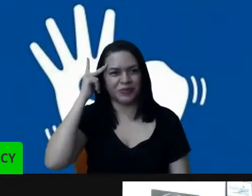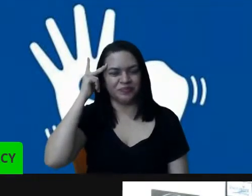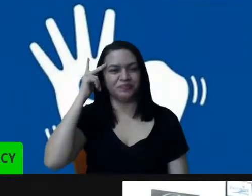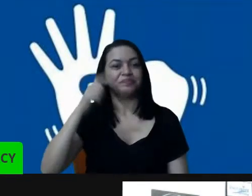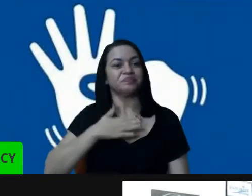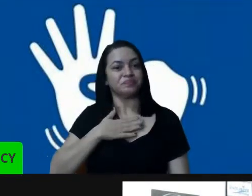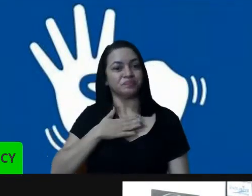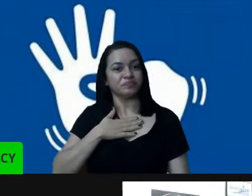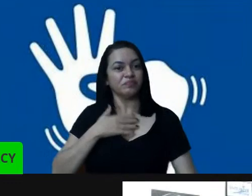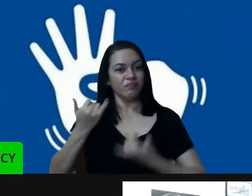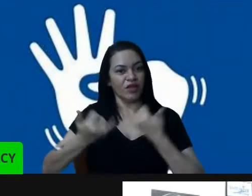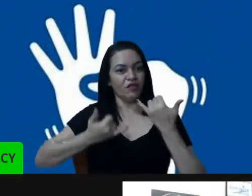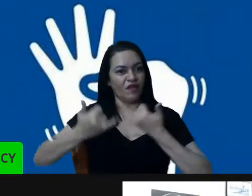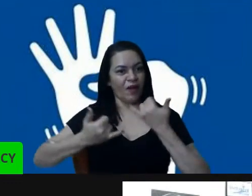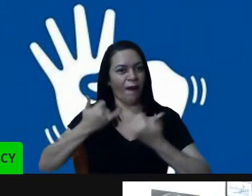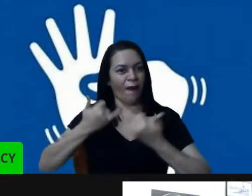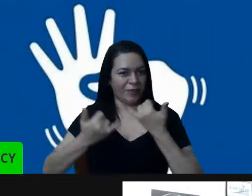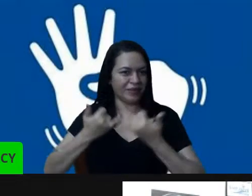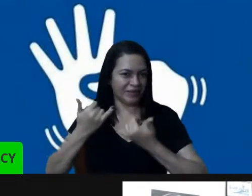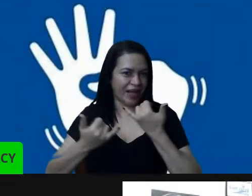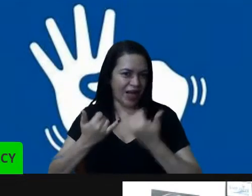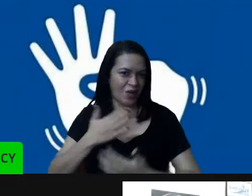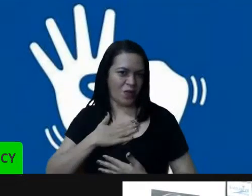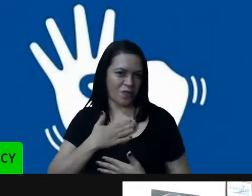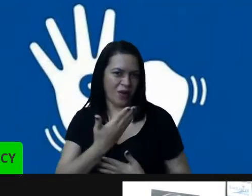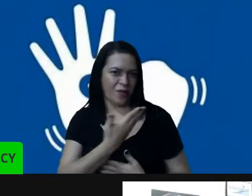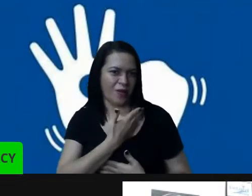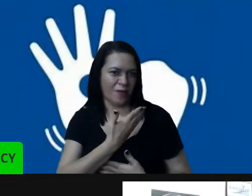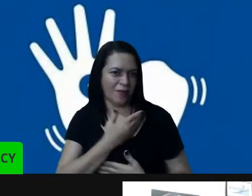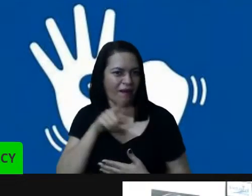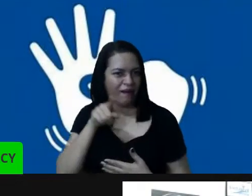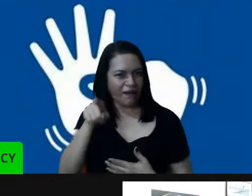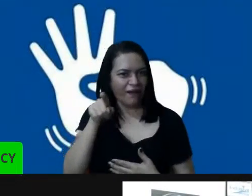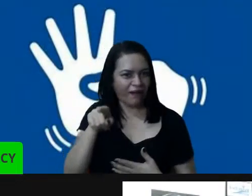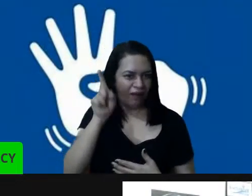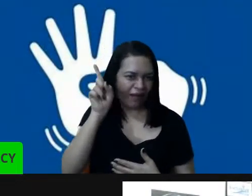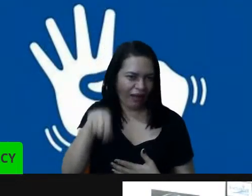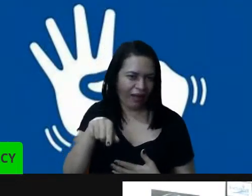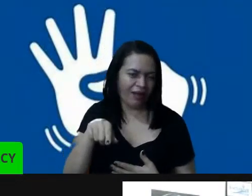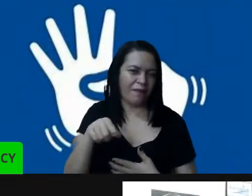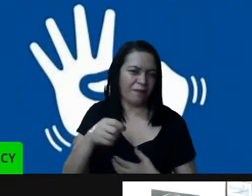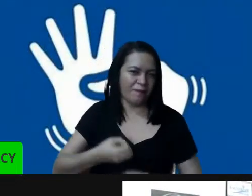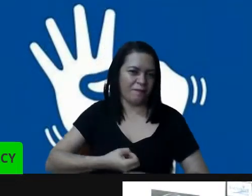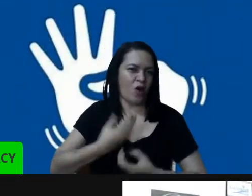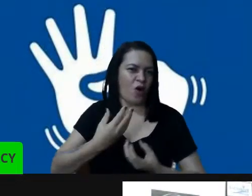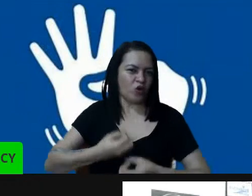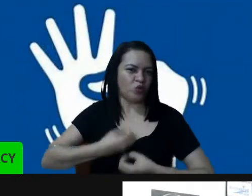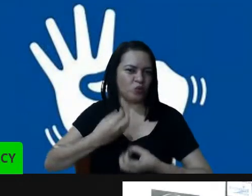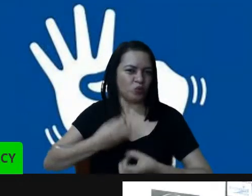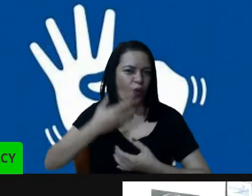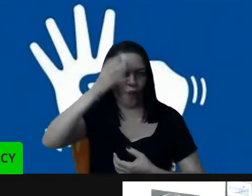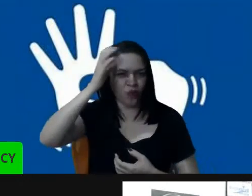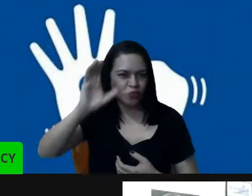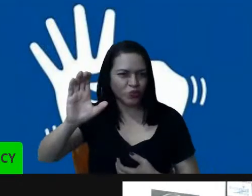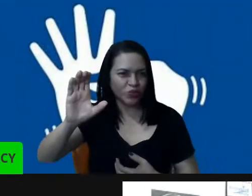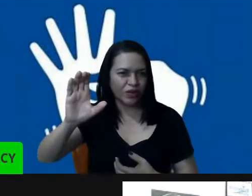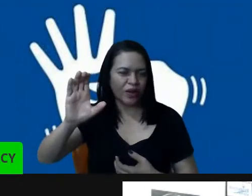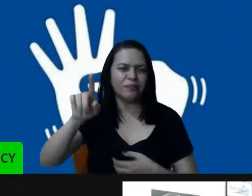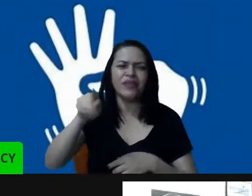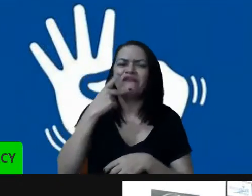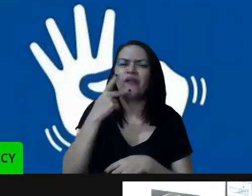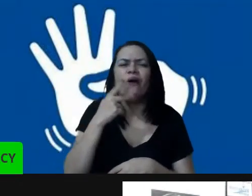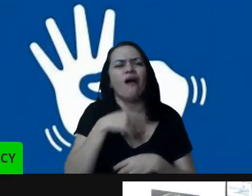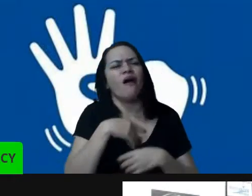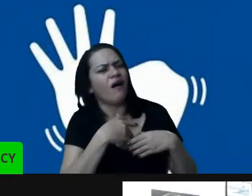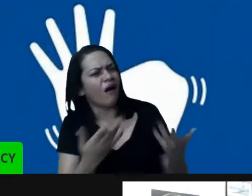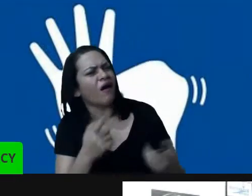com um amigo meu dizendo o seguinte: ele é produtor cultural, e aí ele disse: Ah, mas será que isso faz diferença? Eu disse: Meu amigo, eu vou